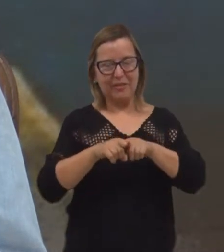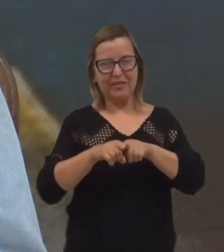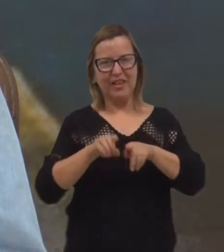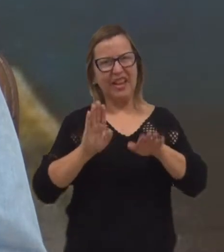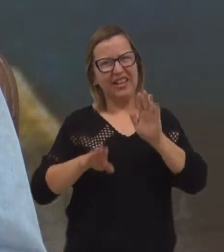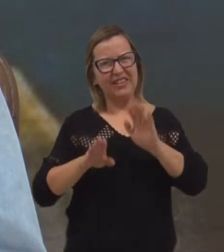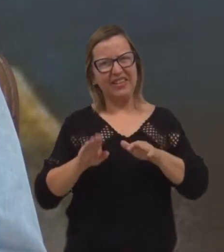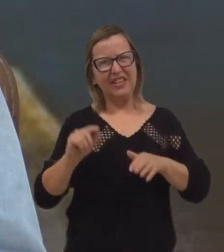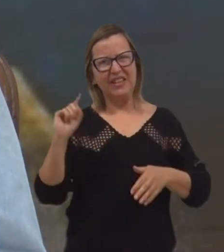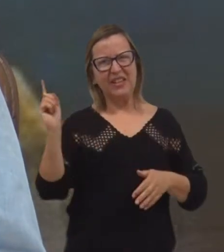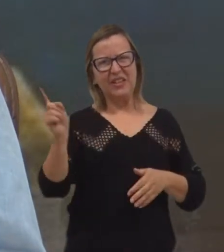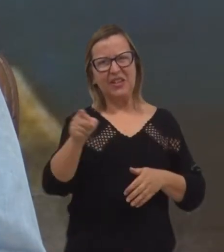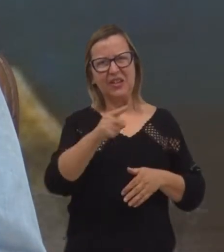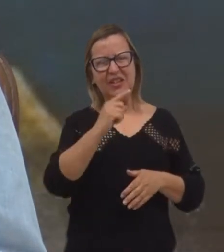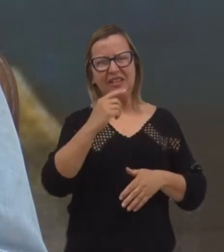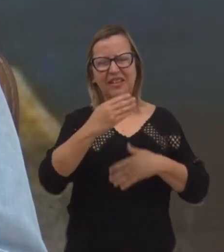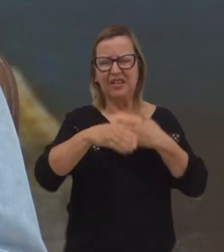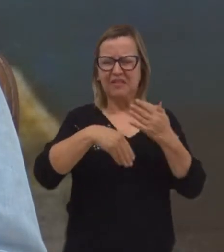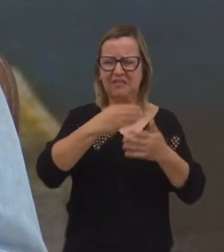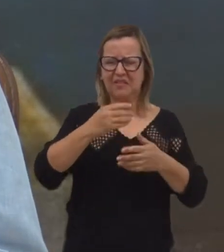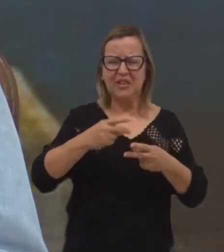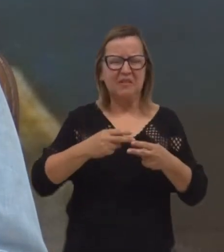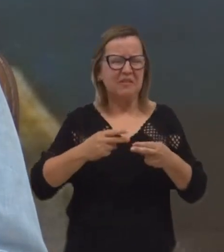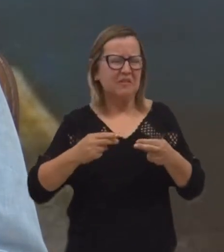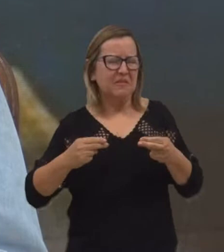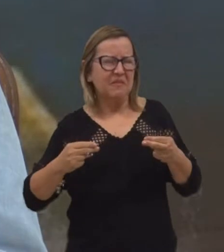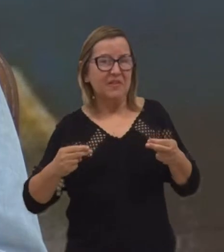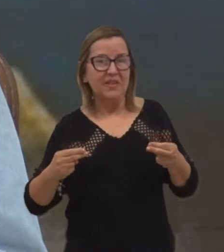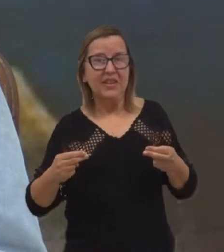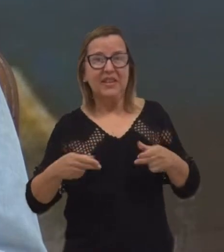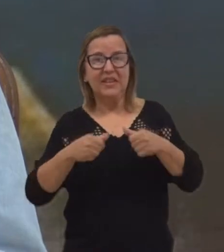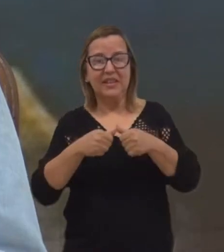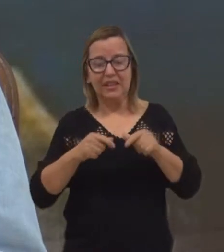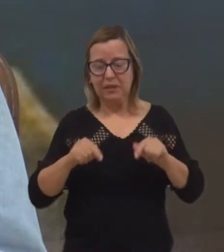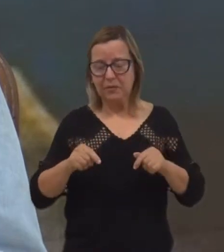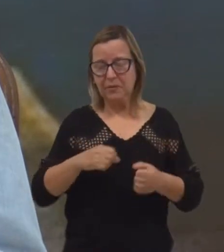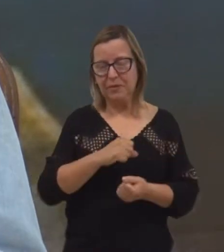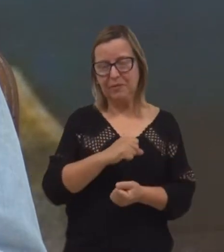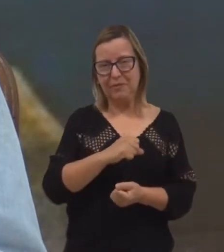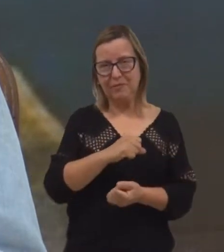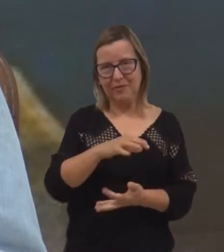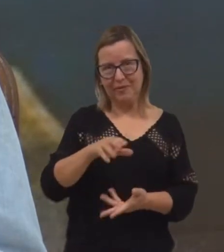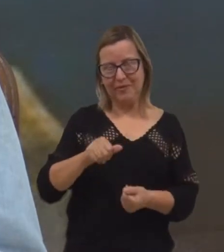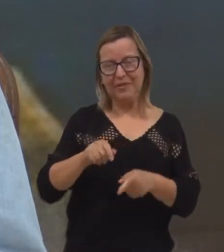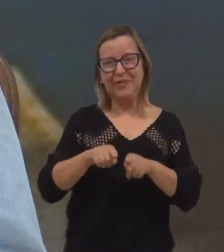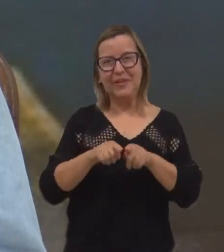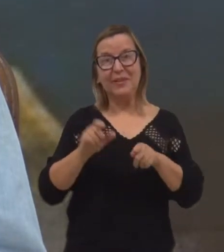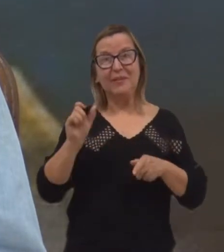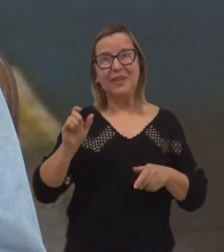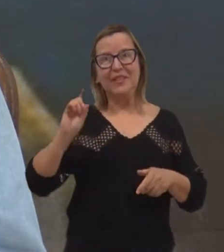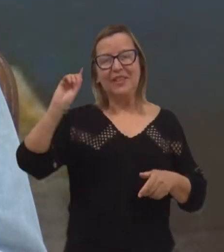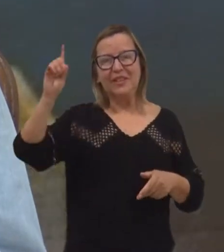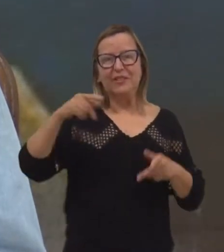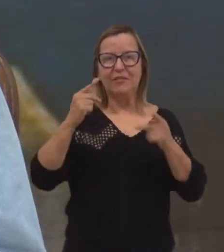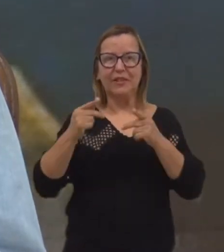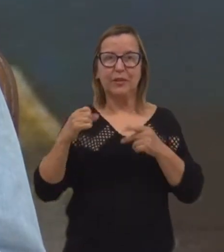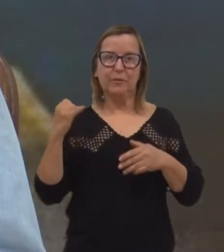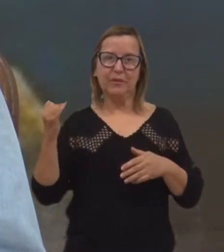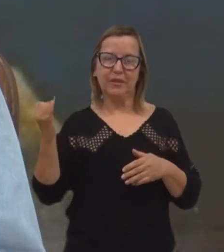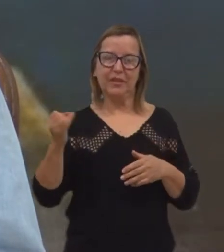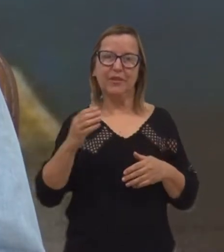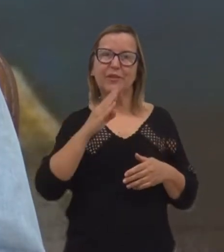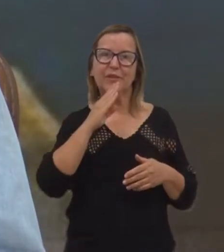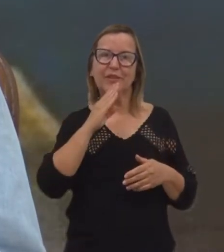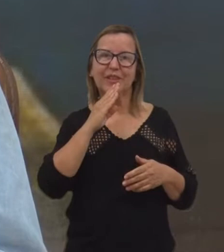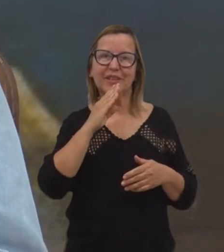com tantas coisas nesse mundo, mas a palavra de Deus diz que o que interessa é conhecer o nosso Deus, é conhecer a